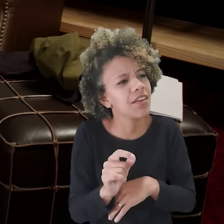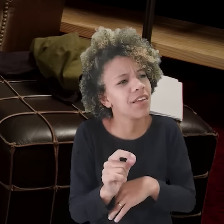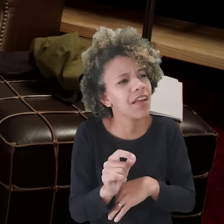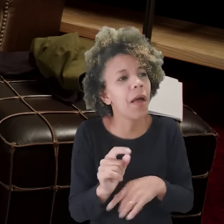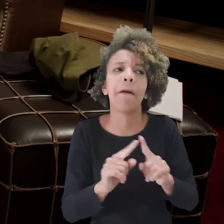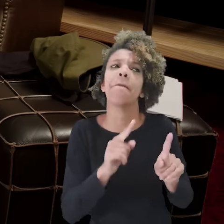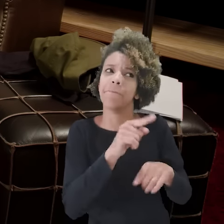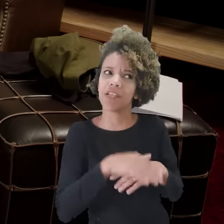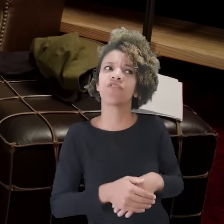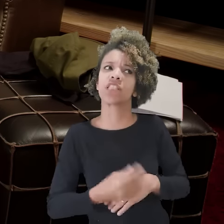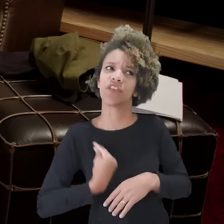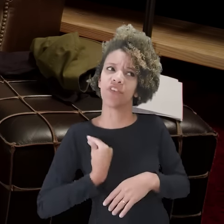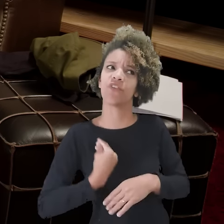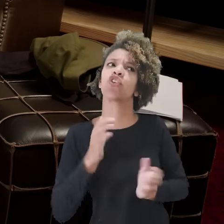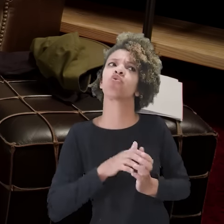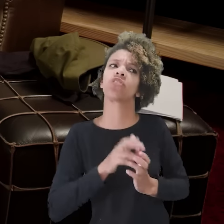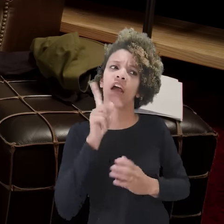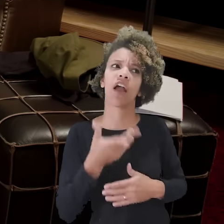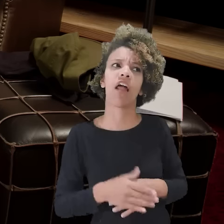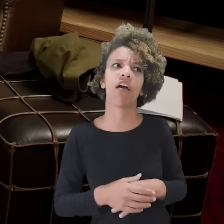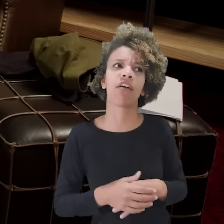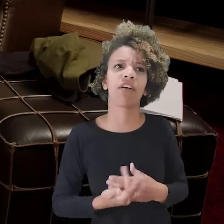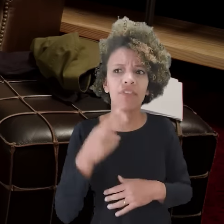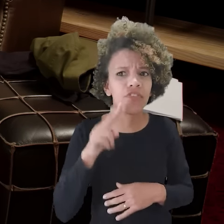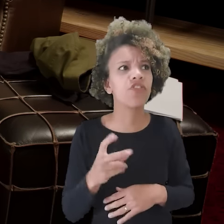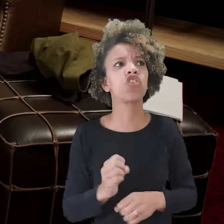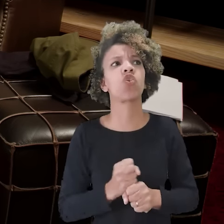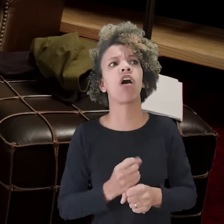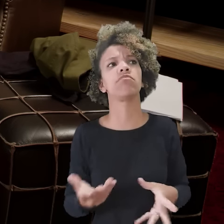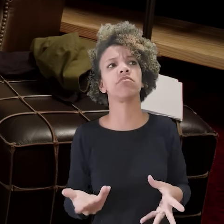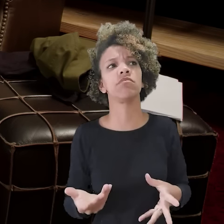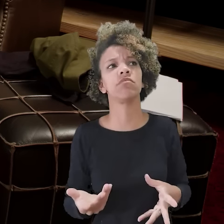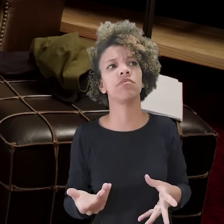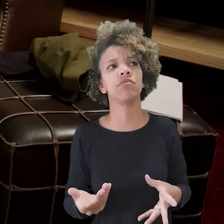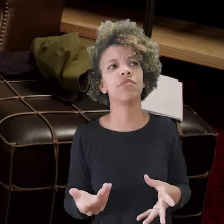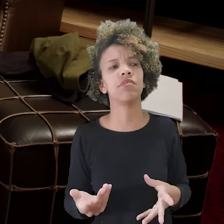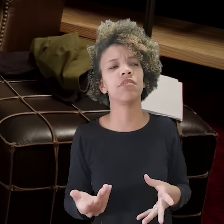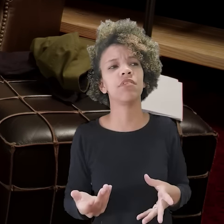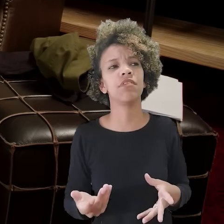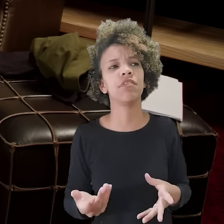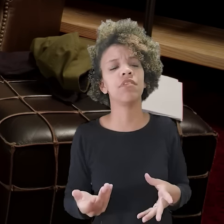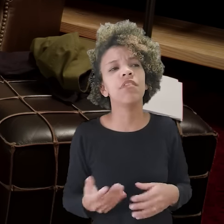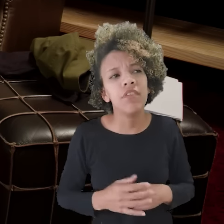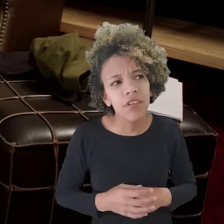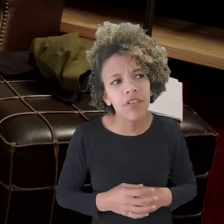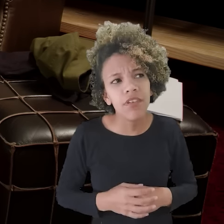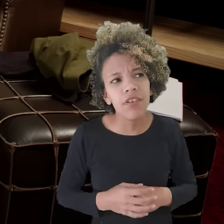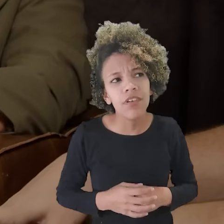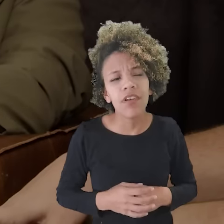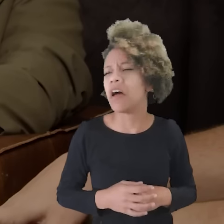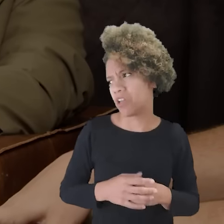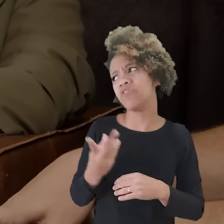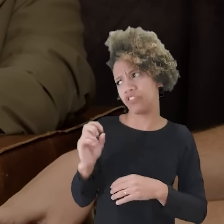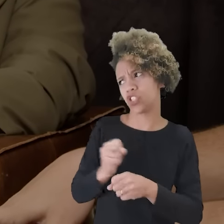Mas você mora no recinto morava no Recife você viu suave Tem o quê 20 anos que aconteceu Tipo na década de 90 mas tem uns 20 anos que isso